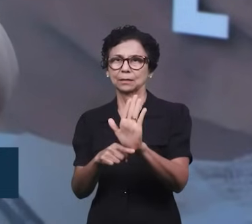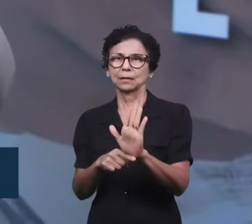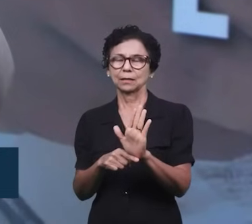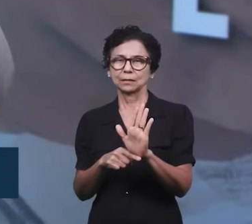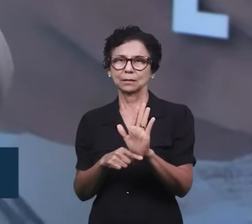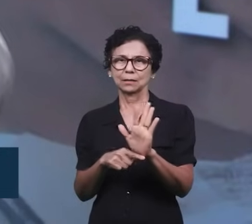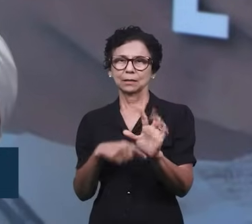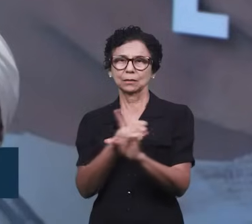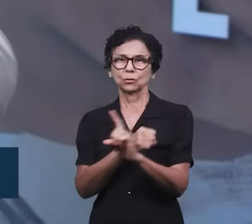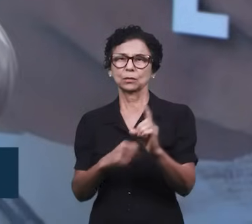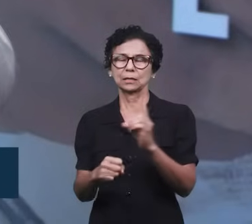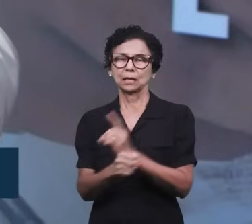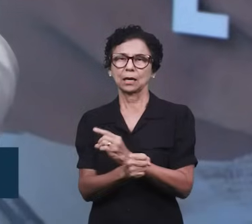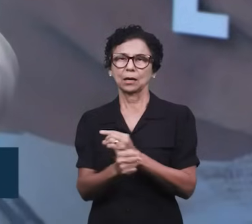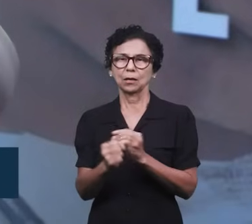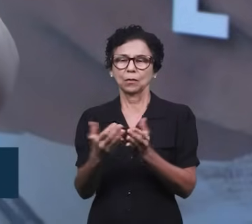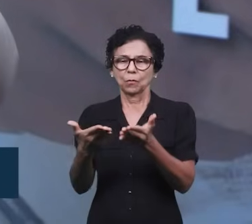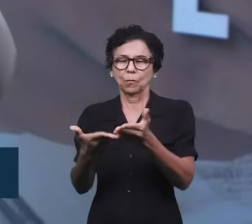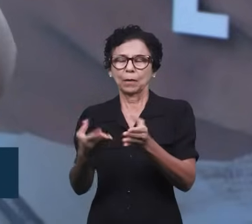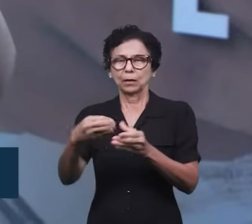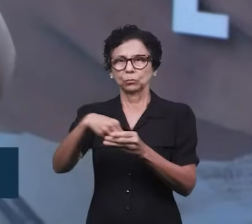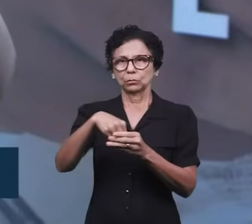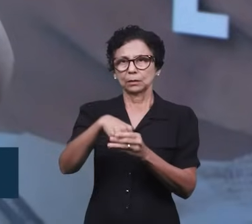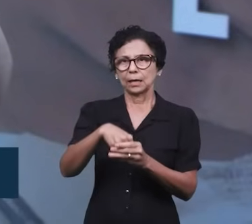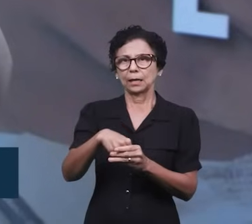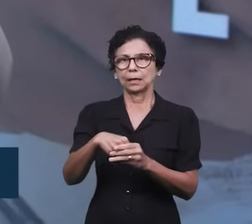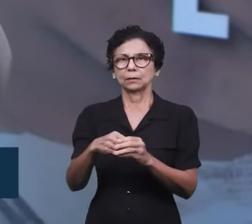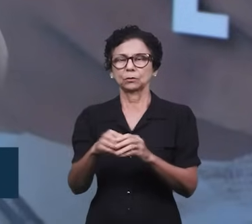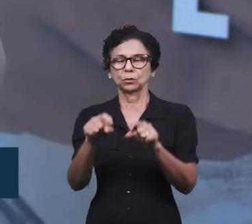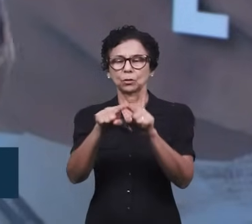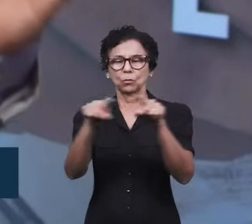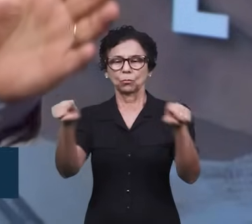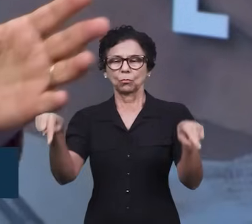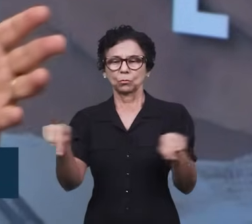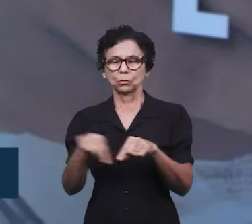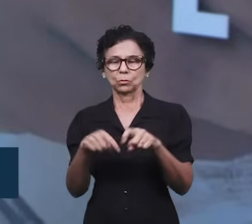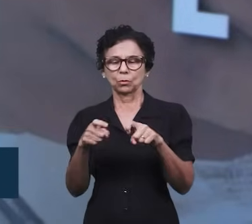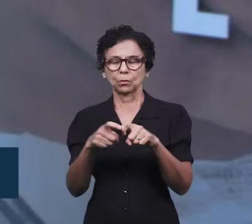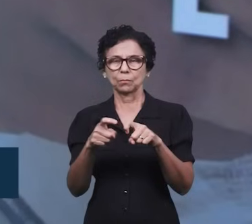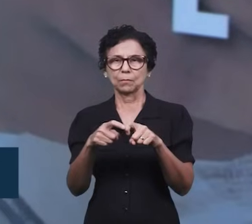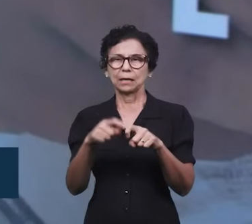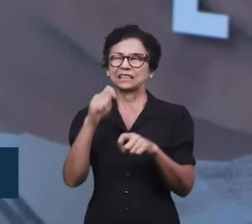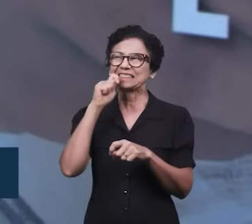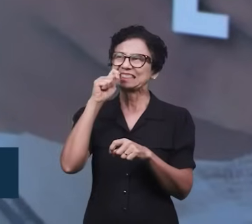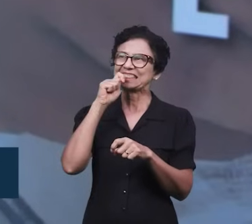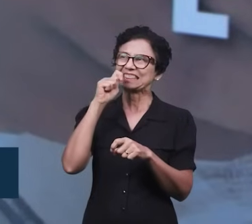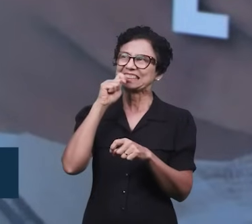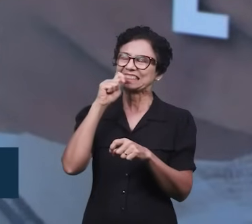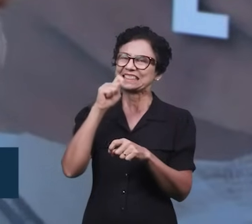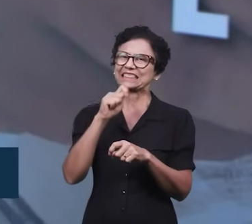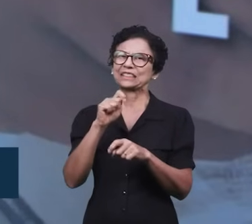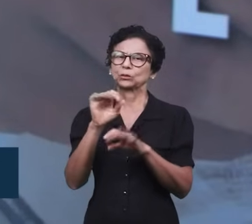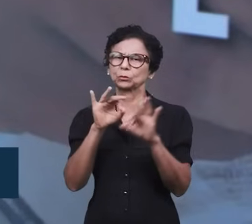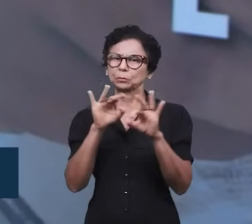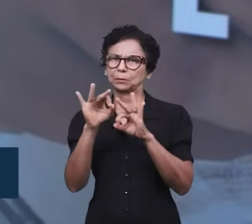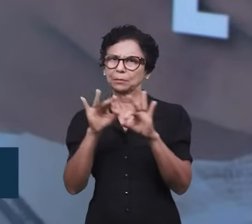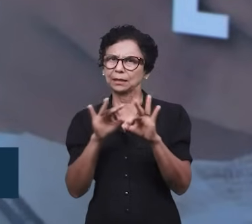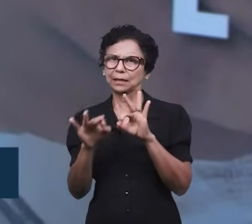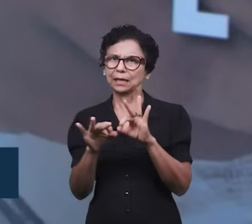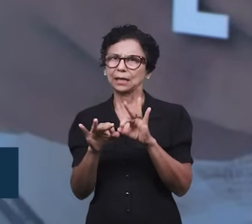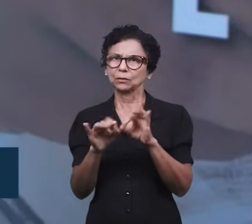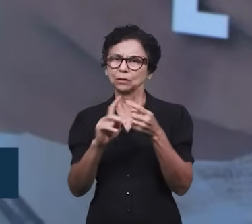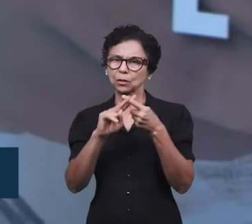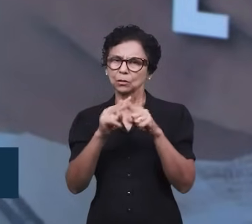estruturada com consultórios, médico, odontológico, ela tinha sido recém-reformada, mas, como você falou, era muito